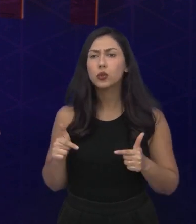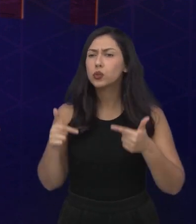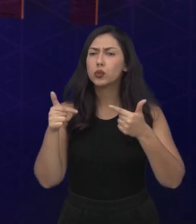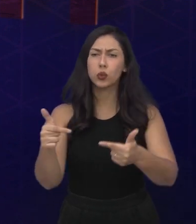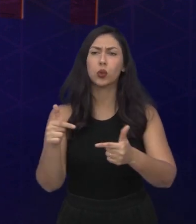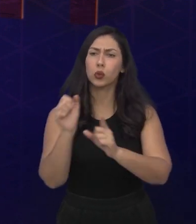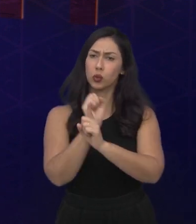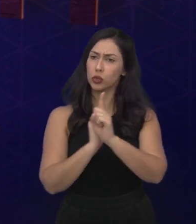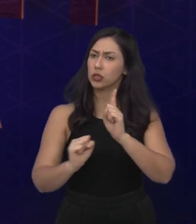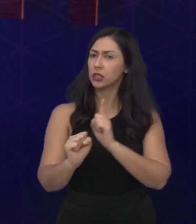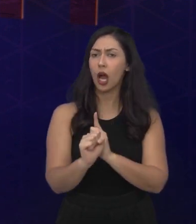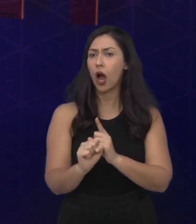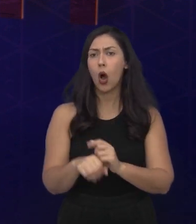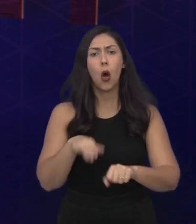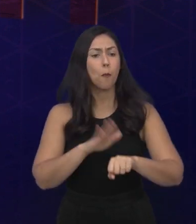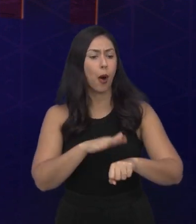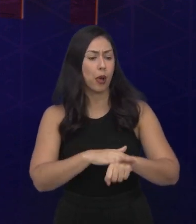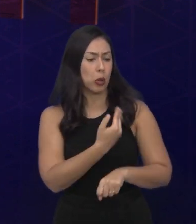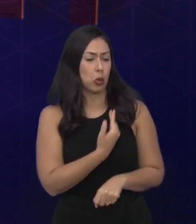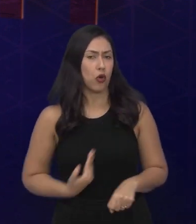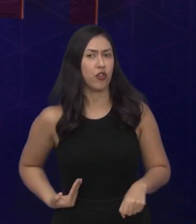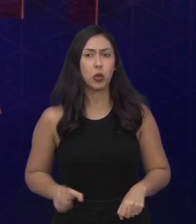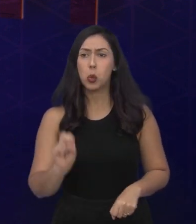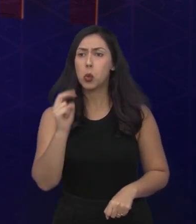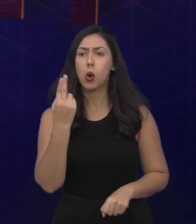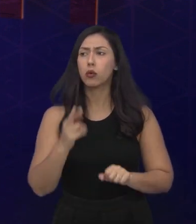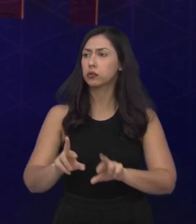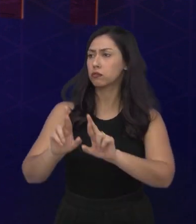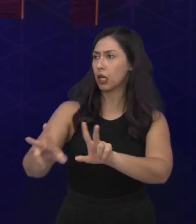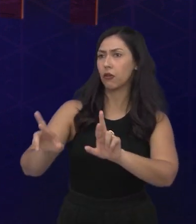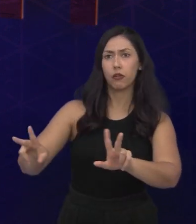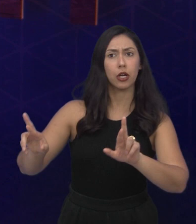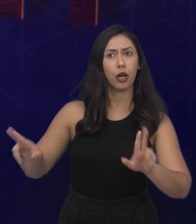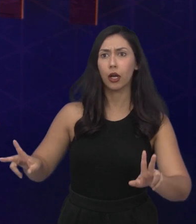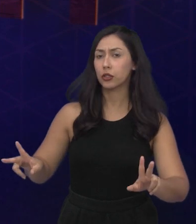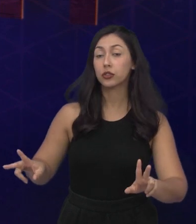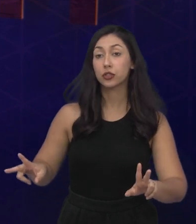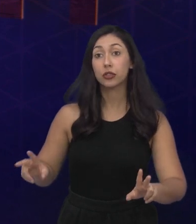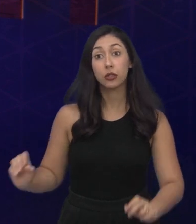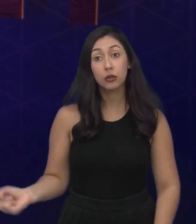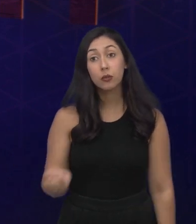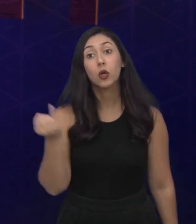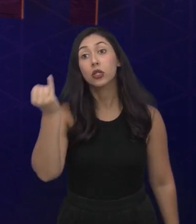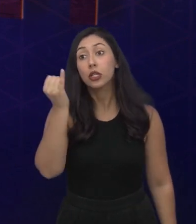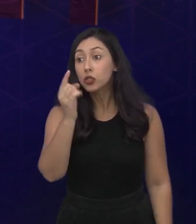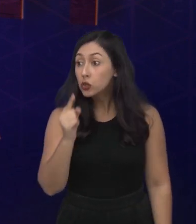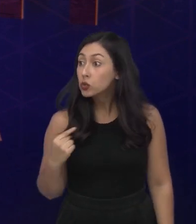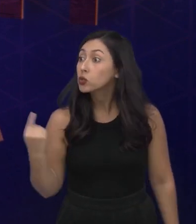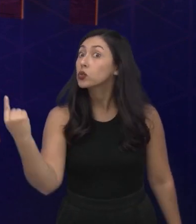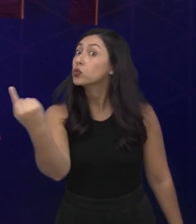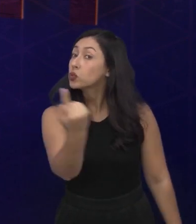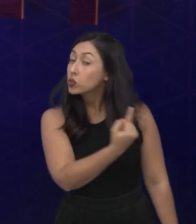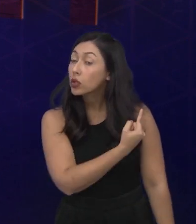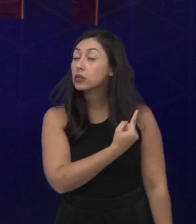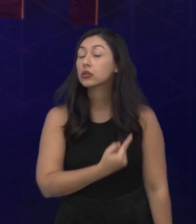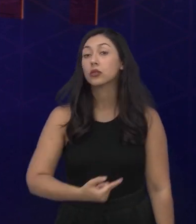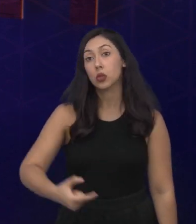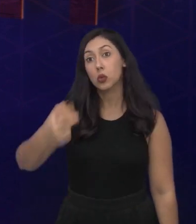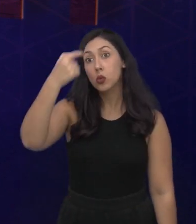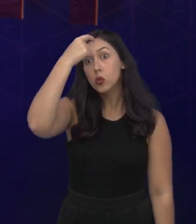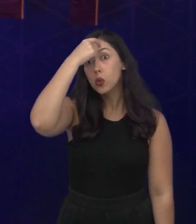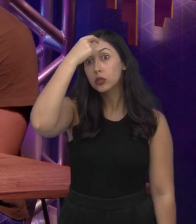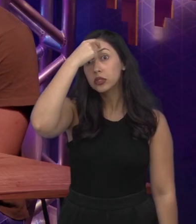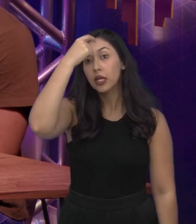né, sociais, tanto governamentais quanto não governamentais, né, é importante todo mundo ter consciência de que esse problema